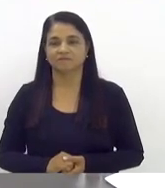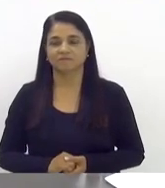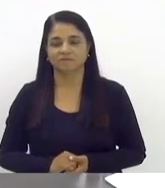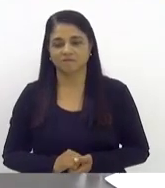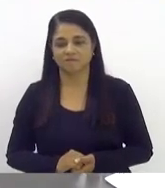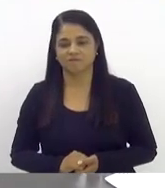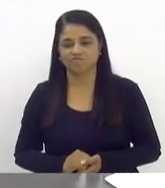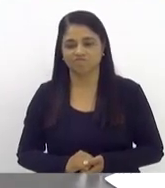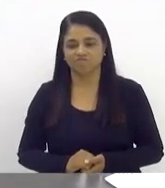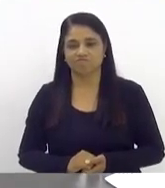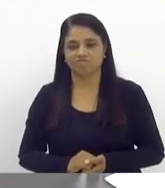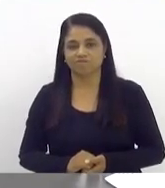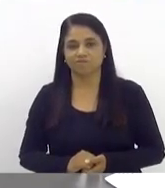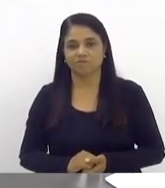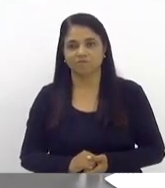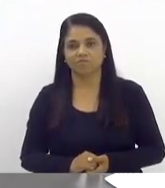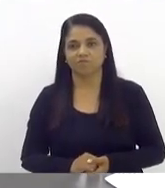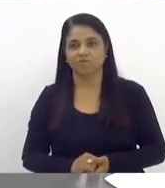Então,